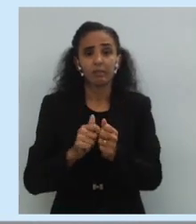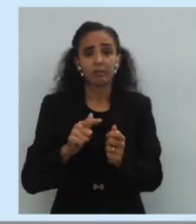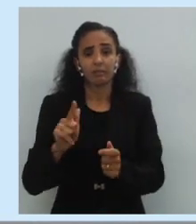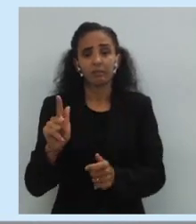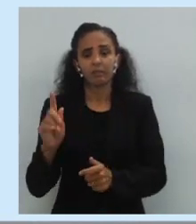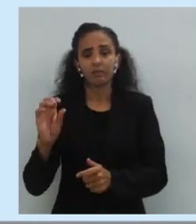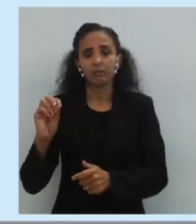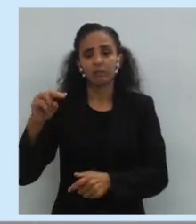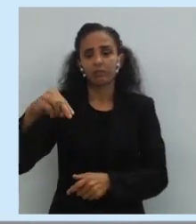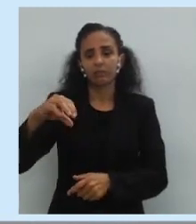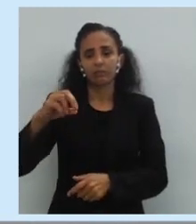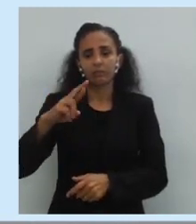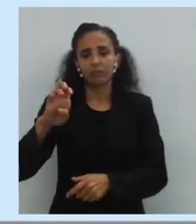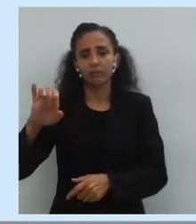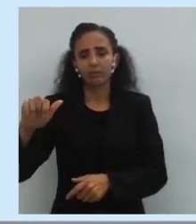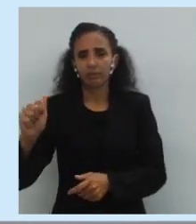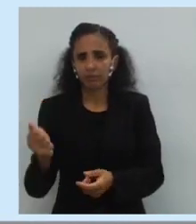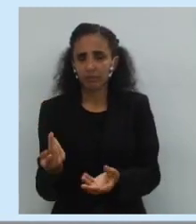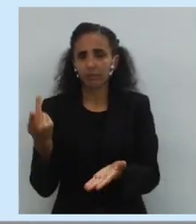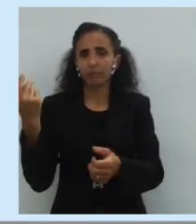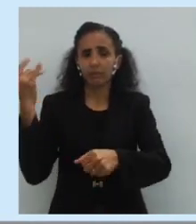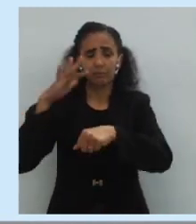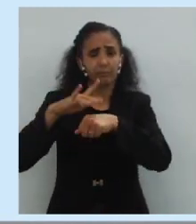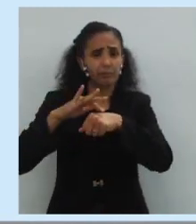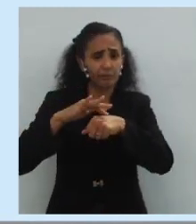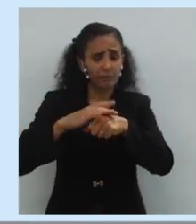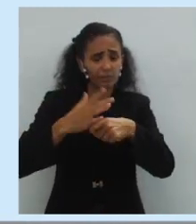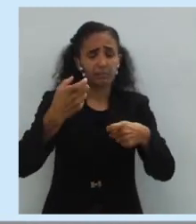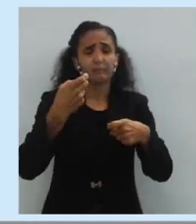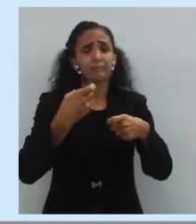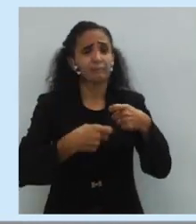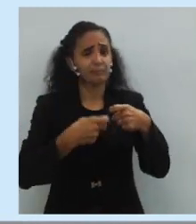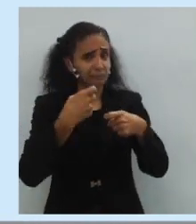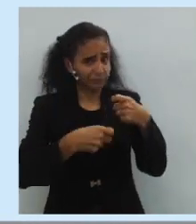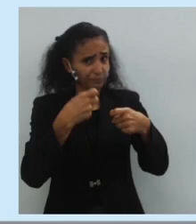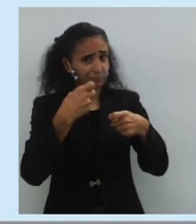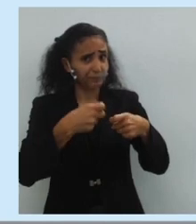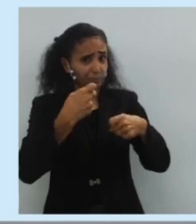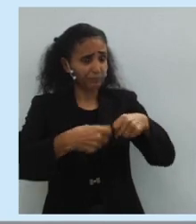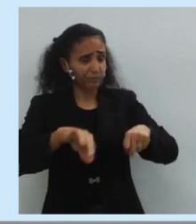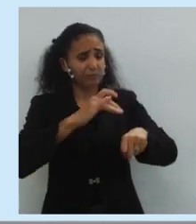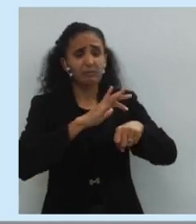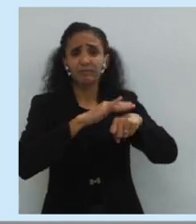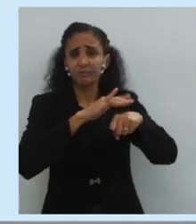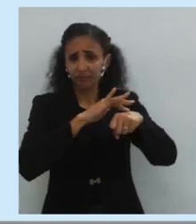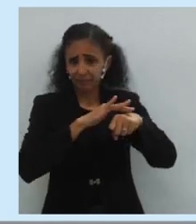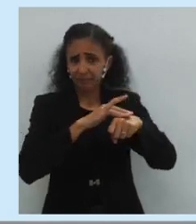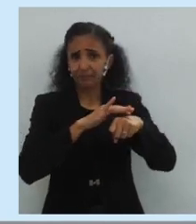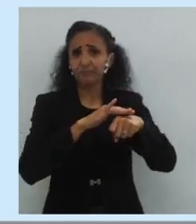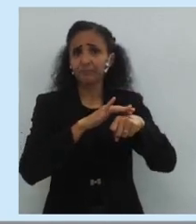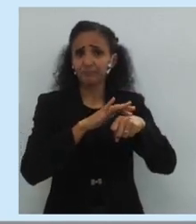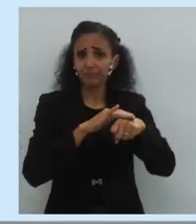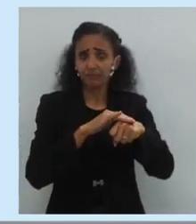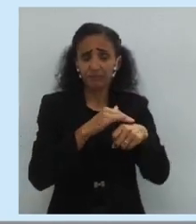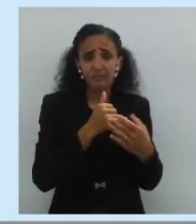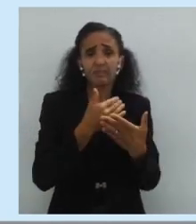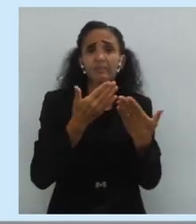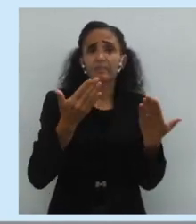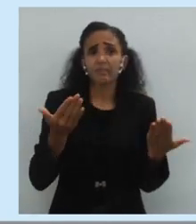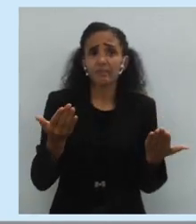tem a gonorreia. A gonorreia, na realidade, ela é uma infecção que também é